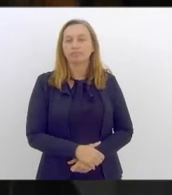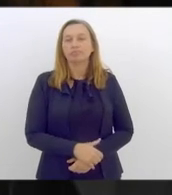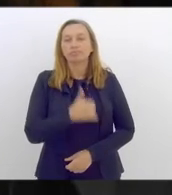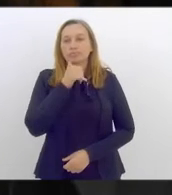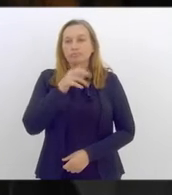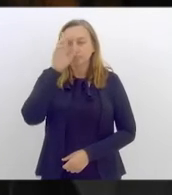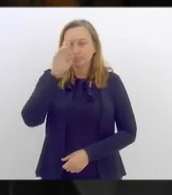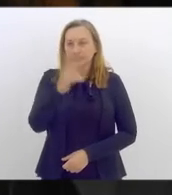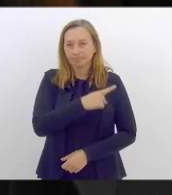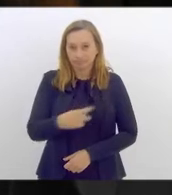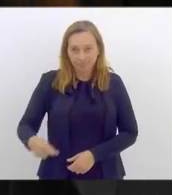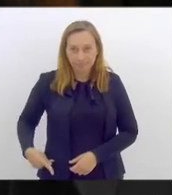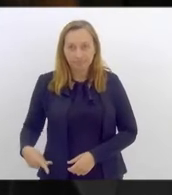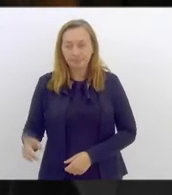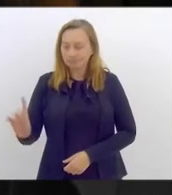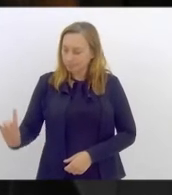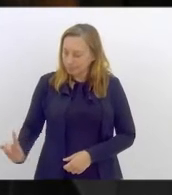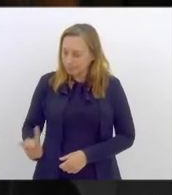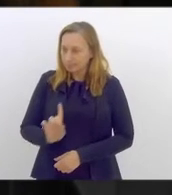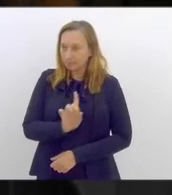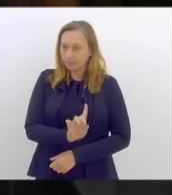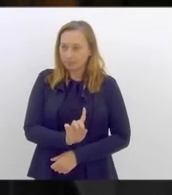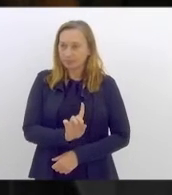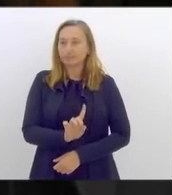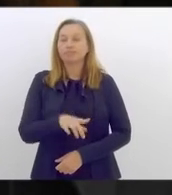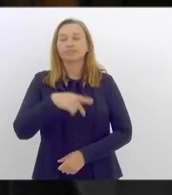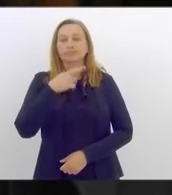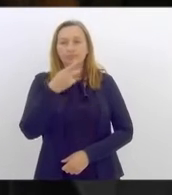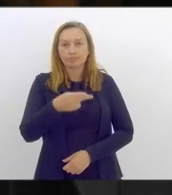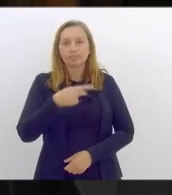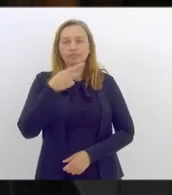eu venho aqui me pronunciando